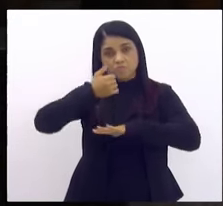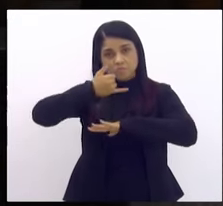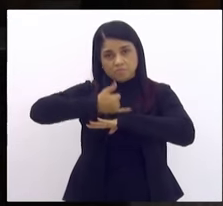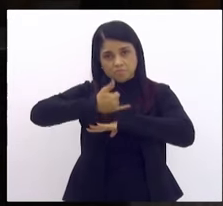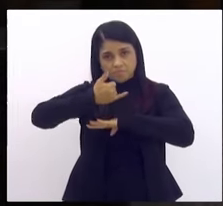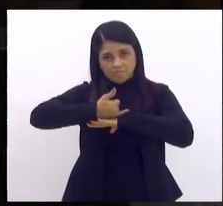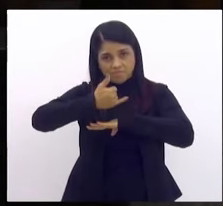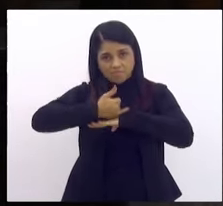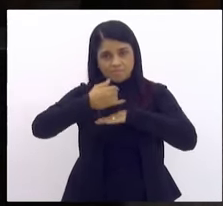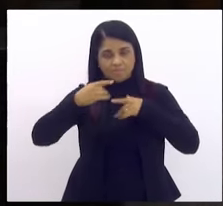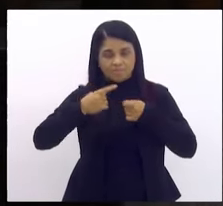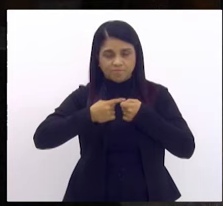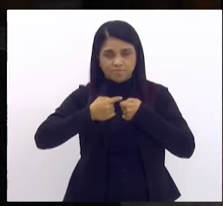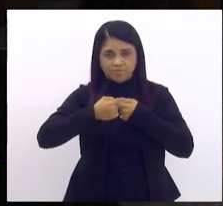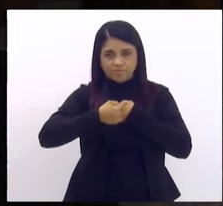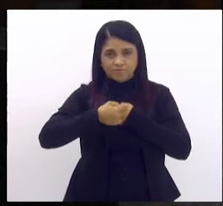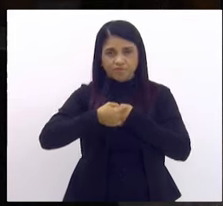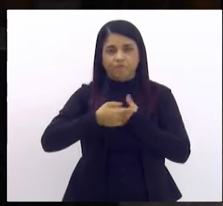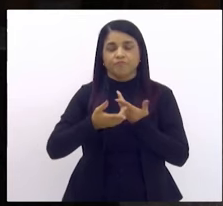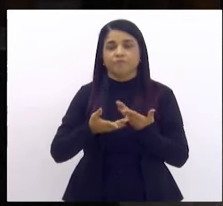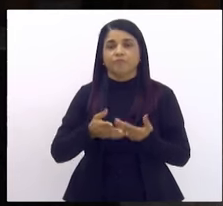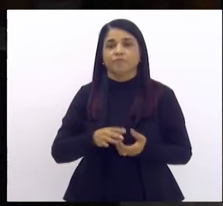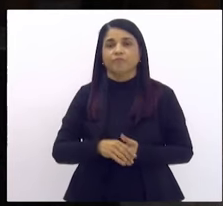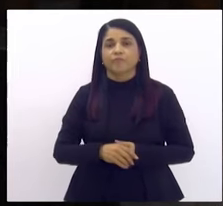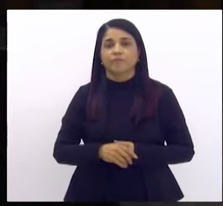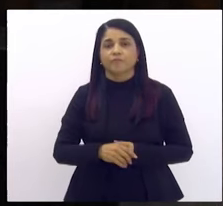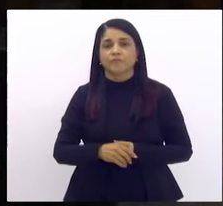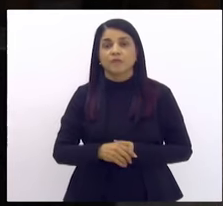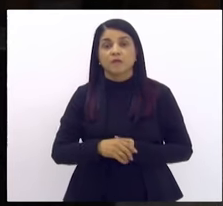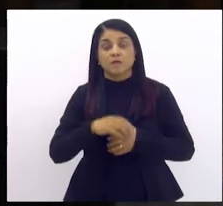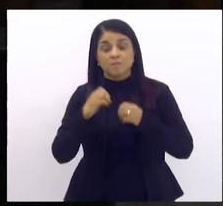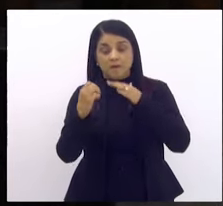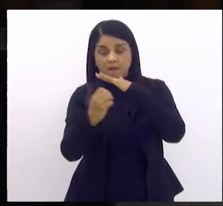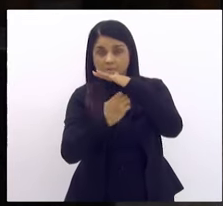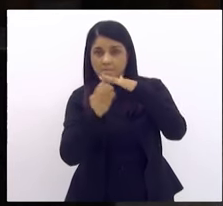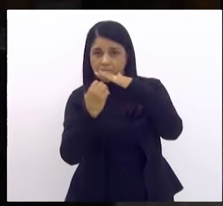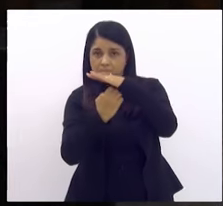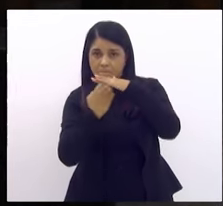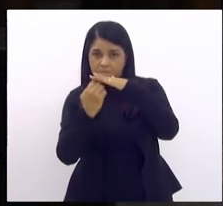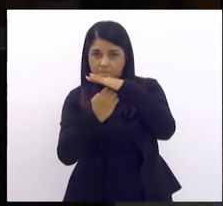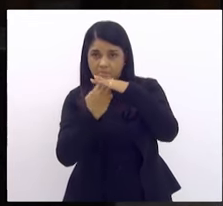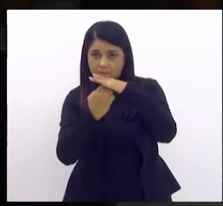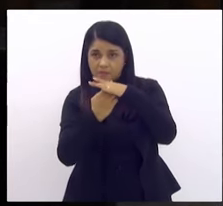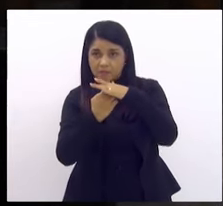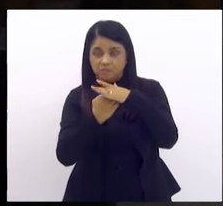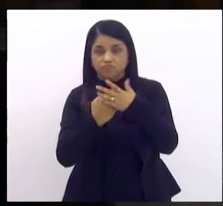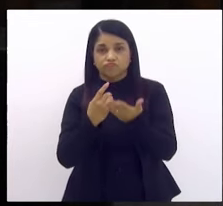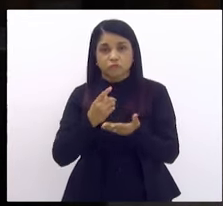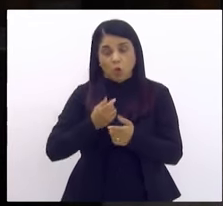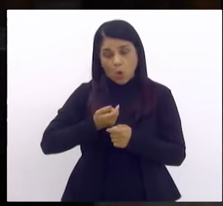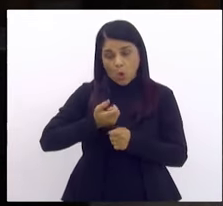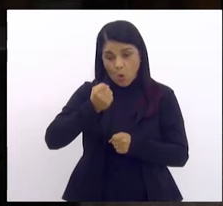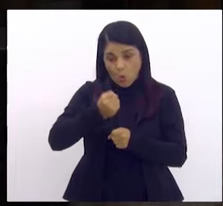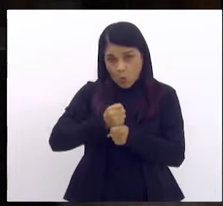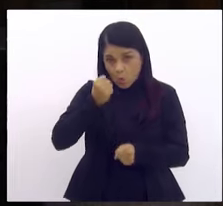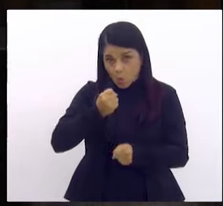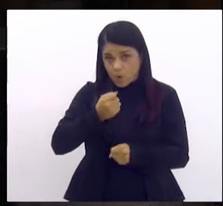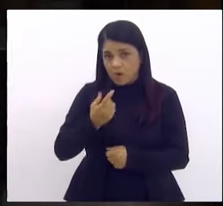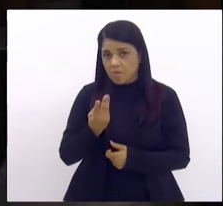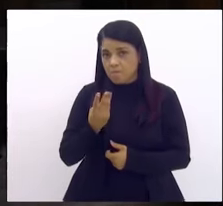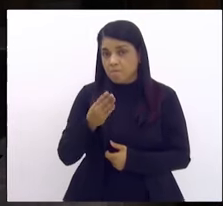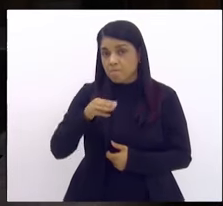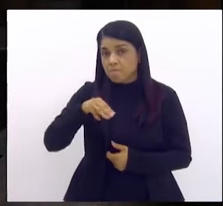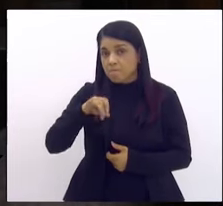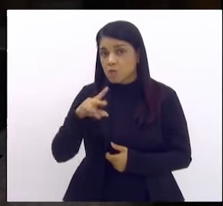Redonda e toda a região. Mas é uma empresa que lucra bilhões, mas não